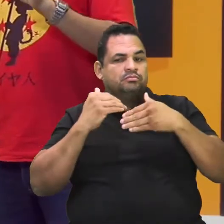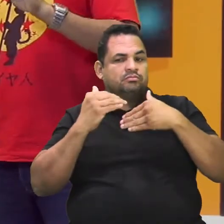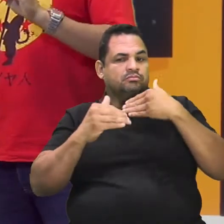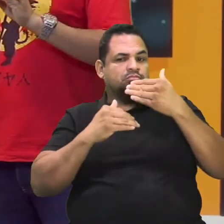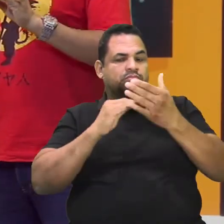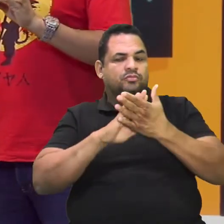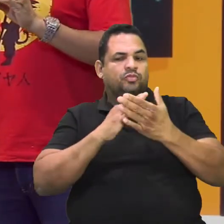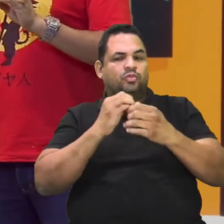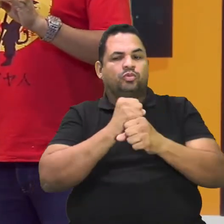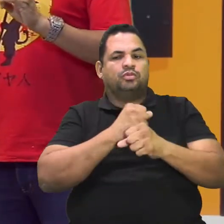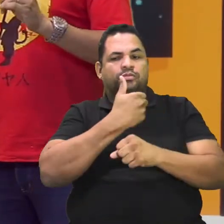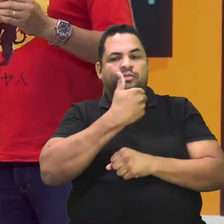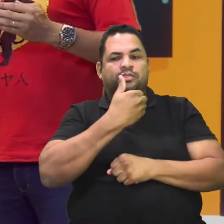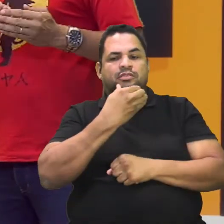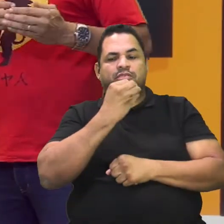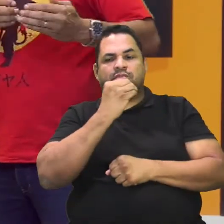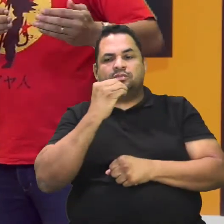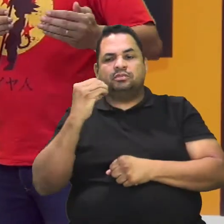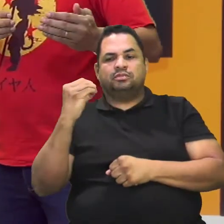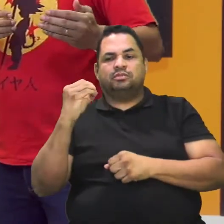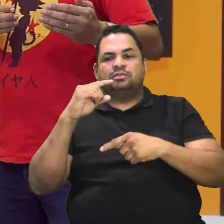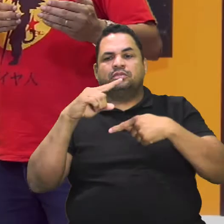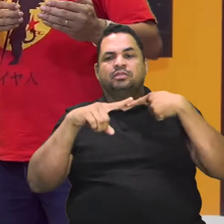em 1600, ou seja,